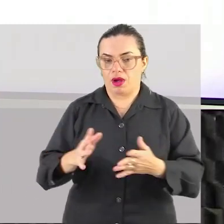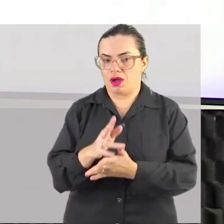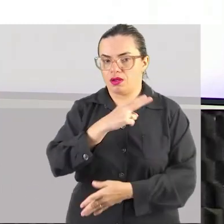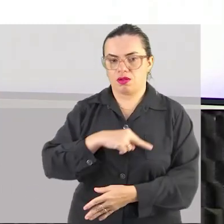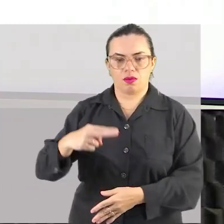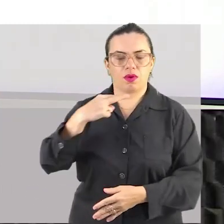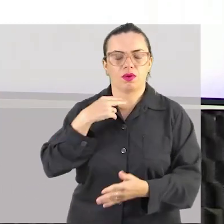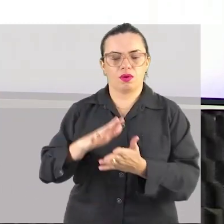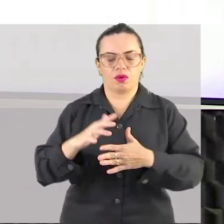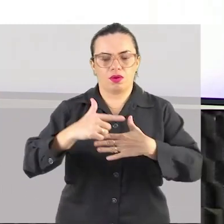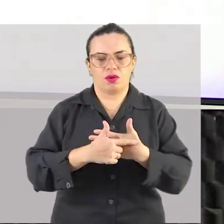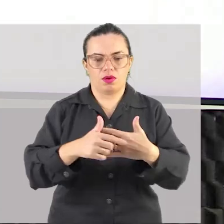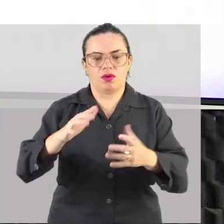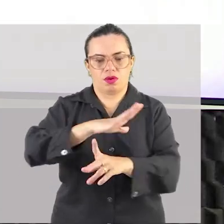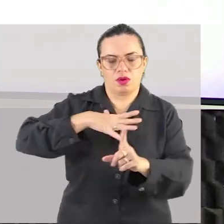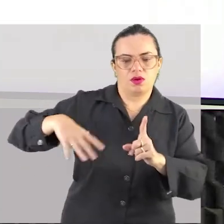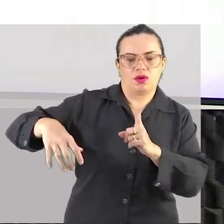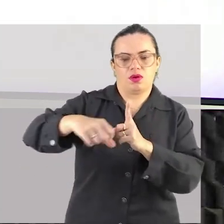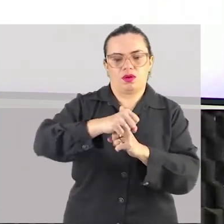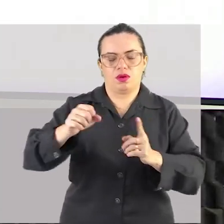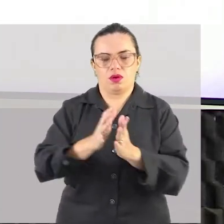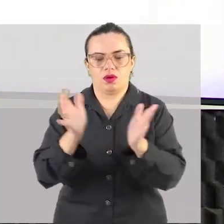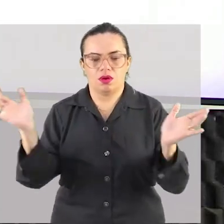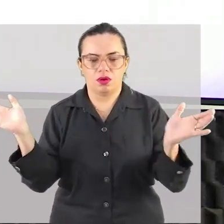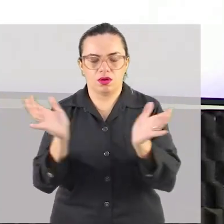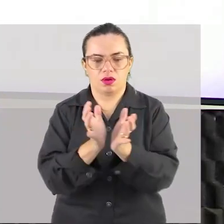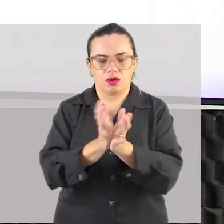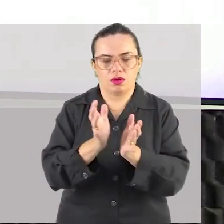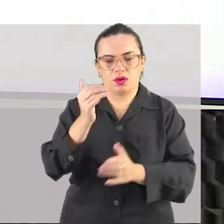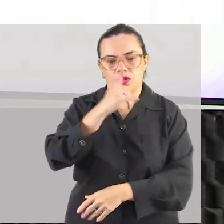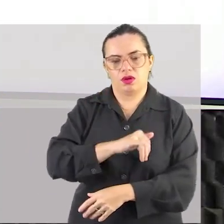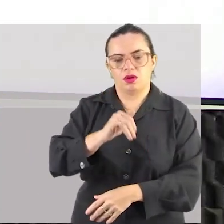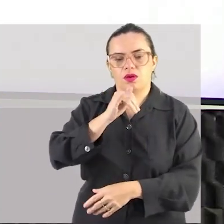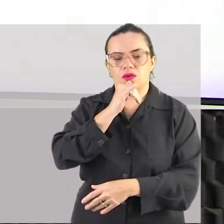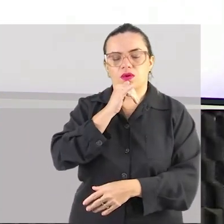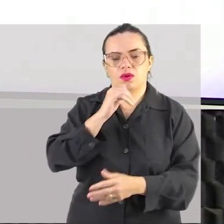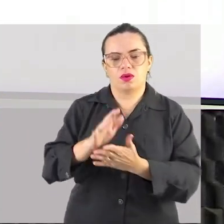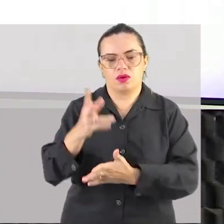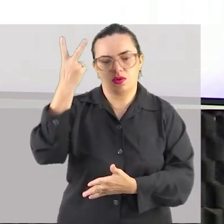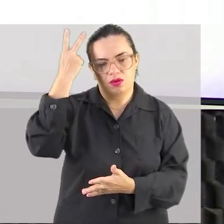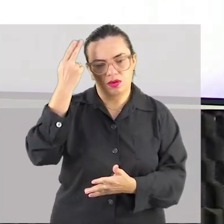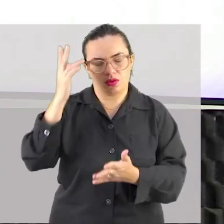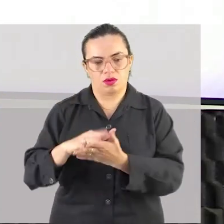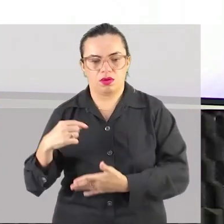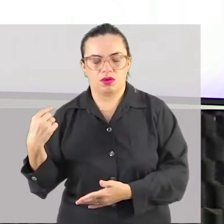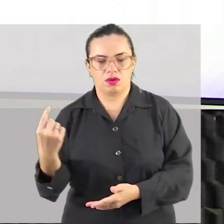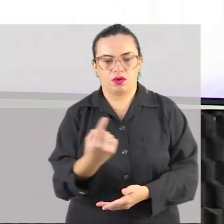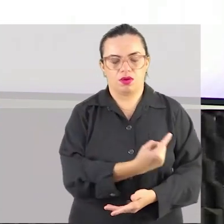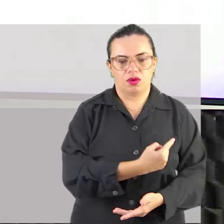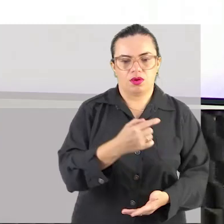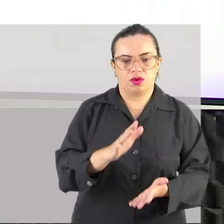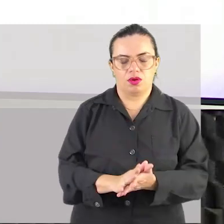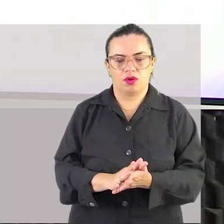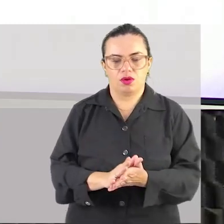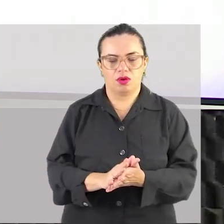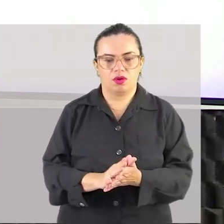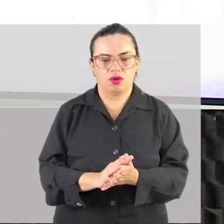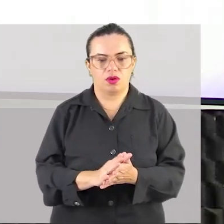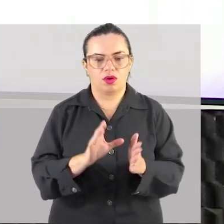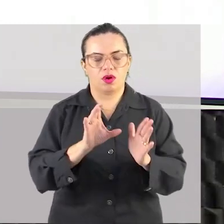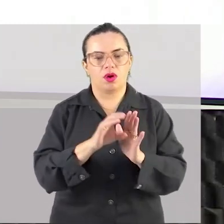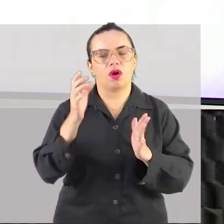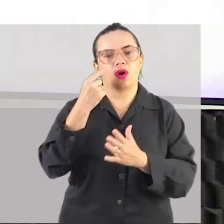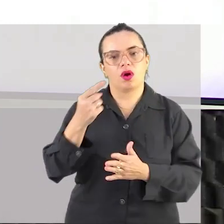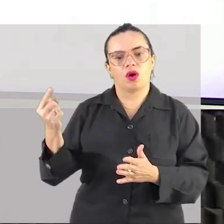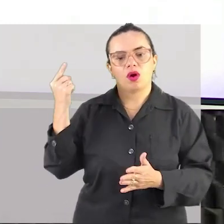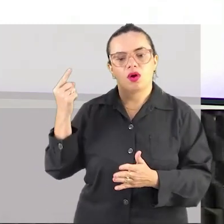de exercer o papel coletivo. Então é o que, por exemplo, é uma prerrogativa muito comum no nosso Código Florestal. Que eu sei que